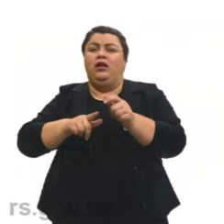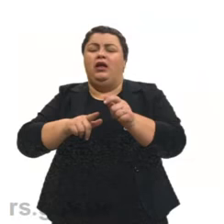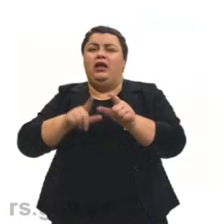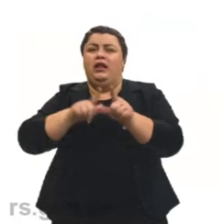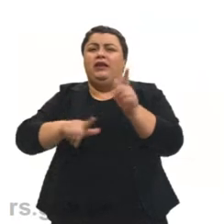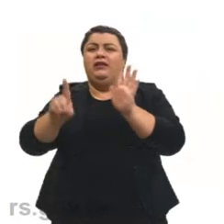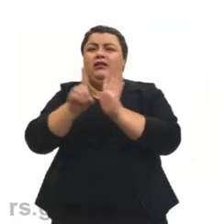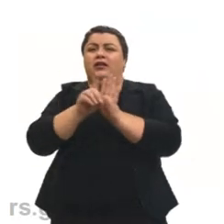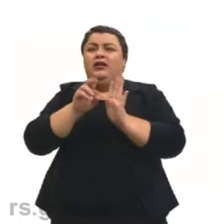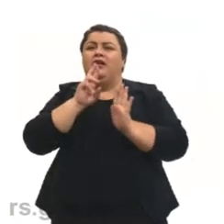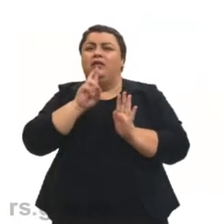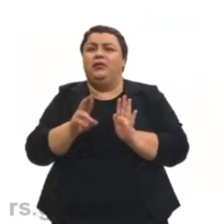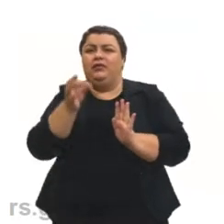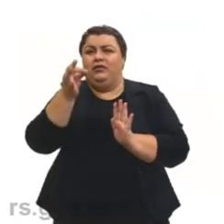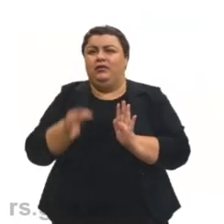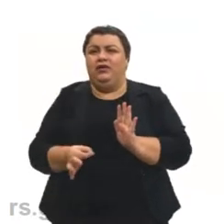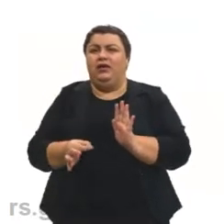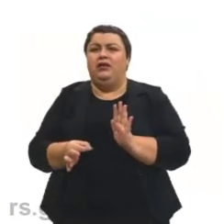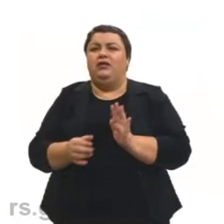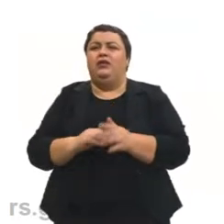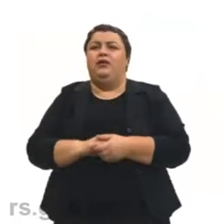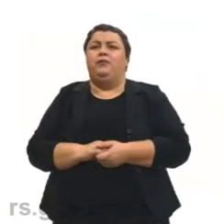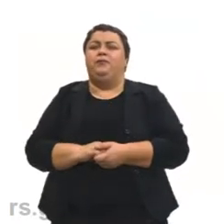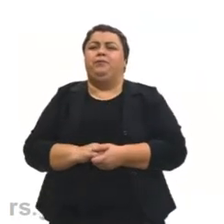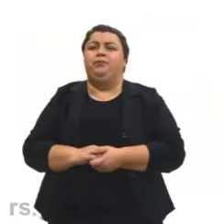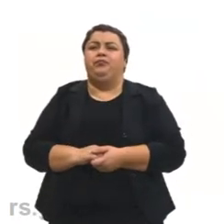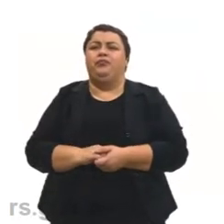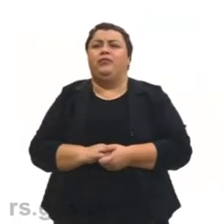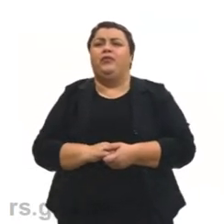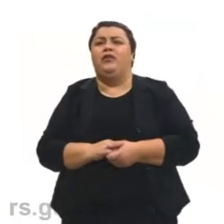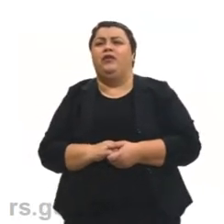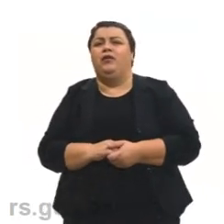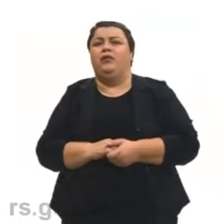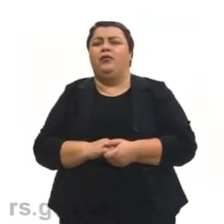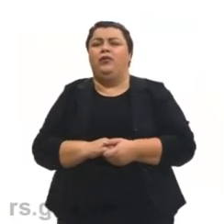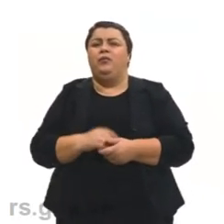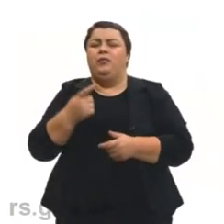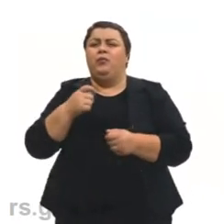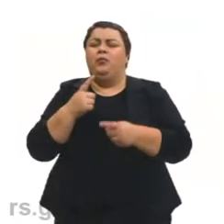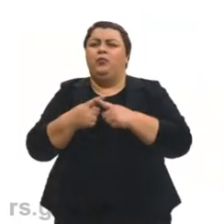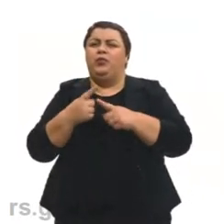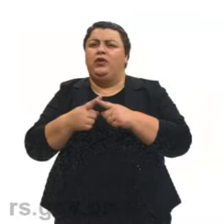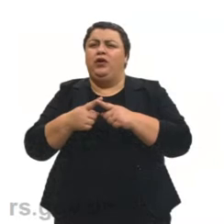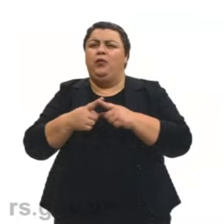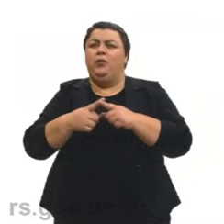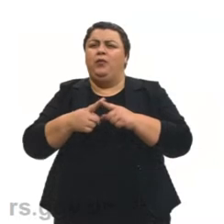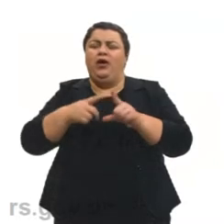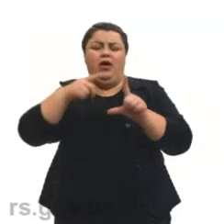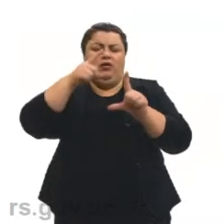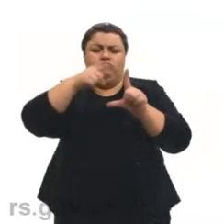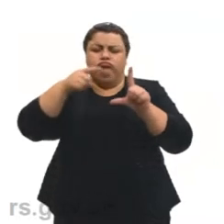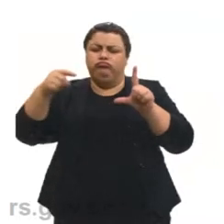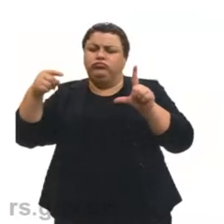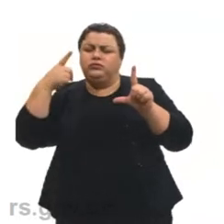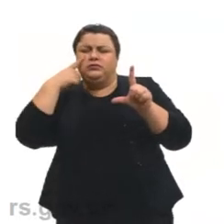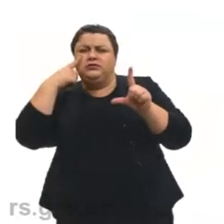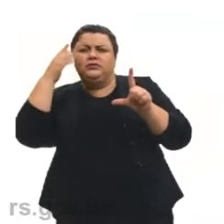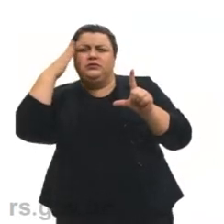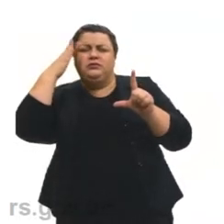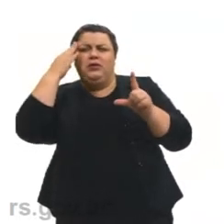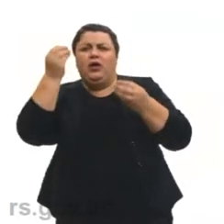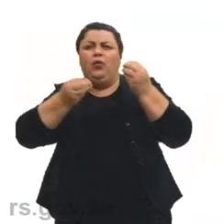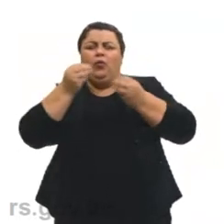sobre alinhados aos 50 prótese rebatem aproximadamente o toma leitura de gráfico eu não consigo não ter ele e o